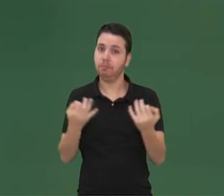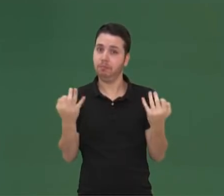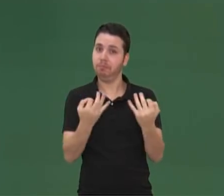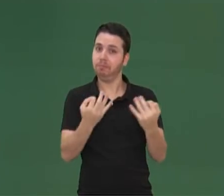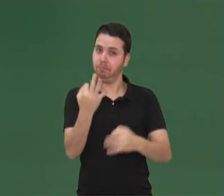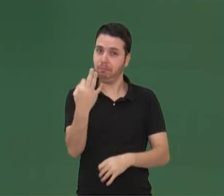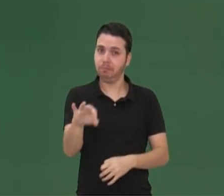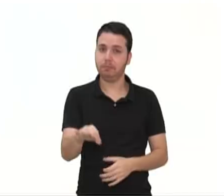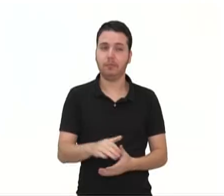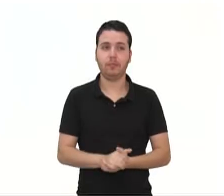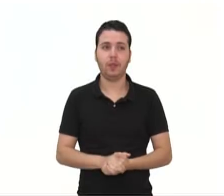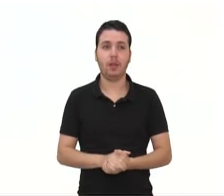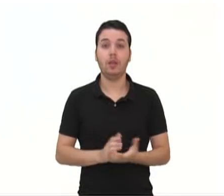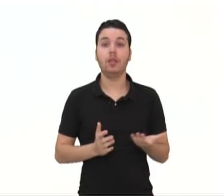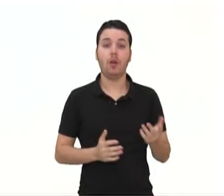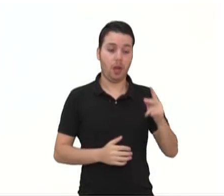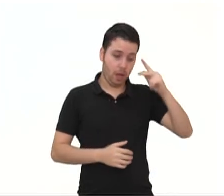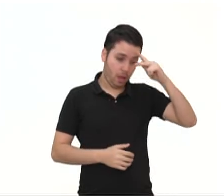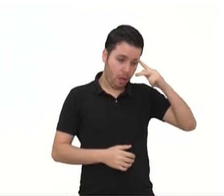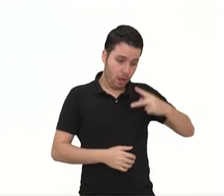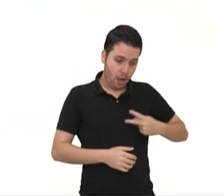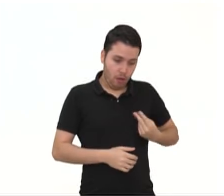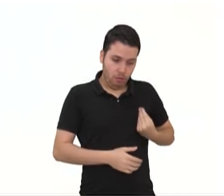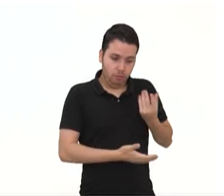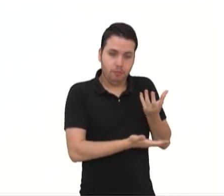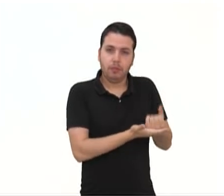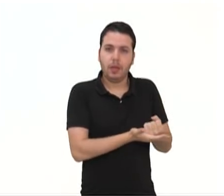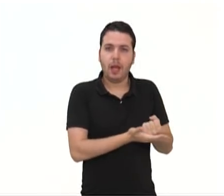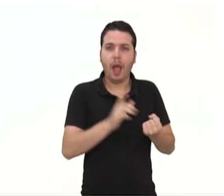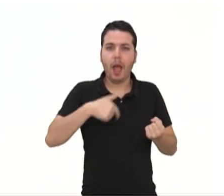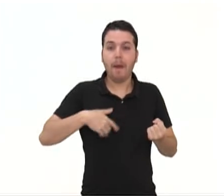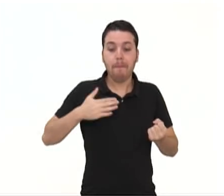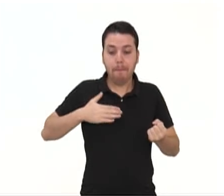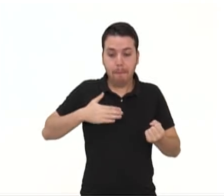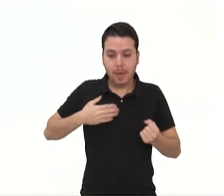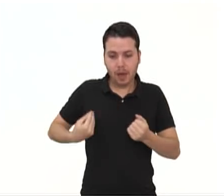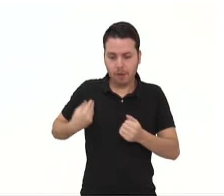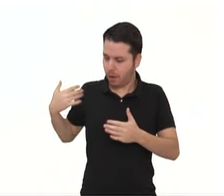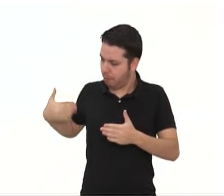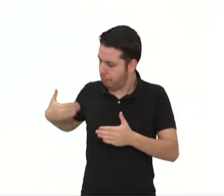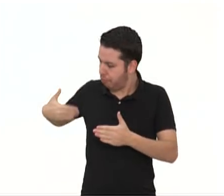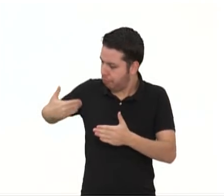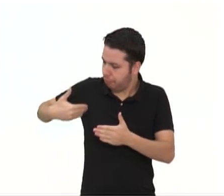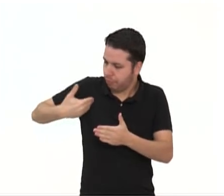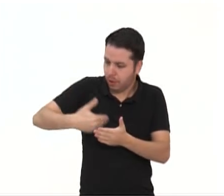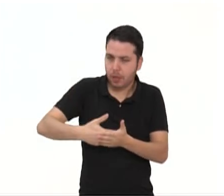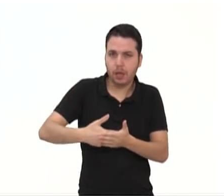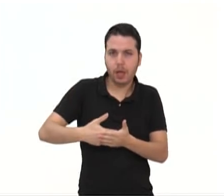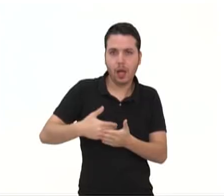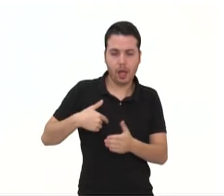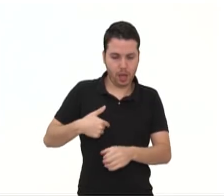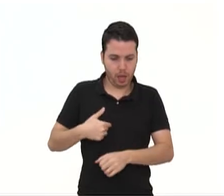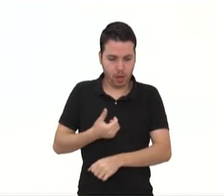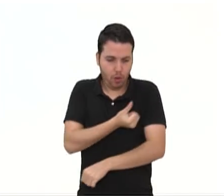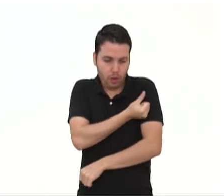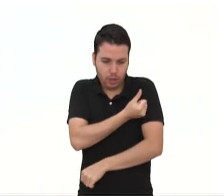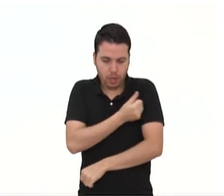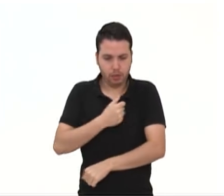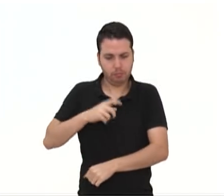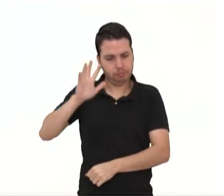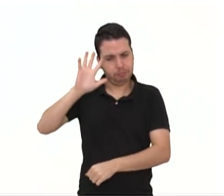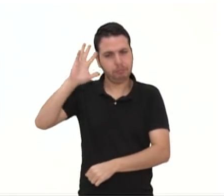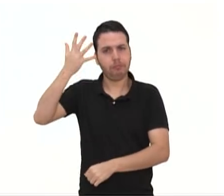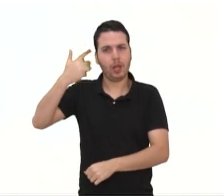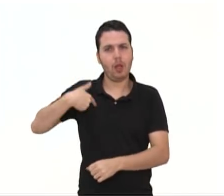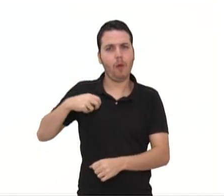então? Eu escrevo sobre a minha vida, professora. Eu, no sexto ano, resolvo escrever sobre